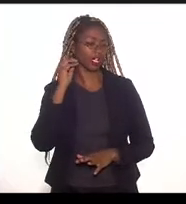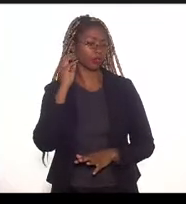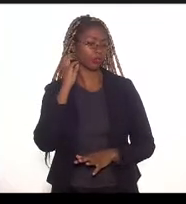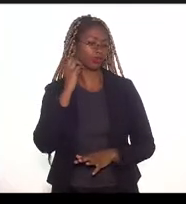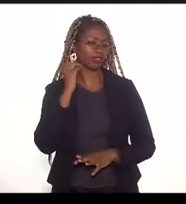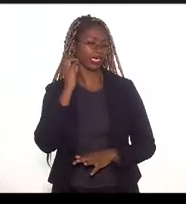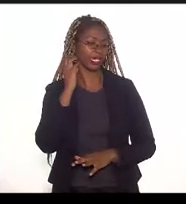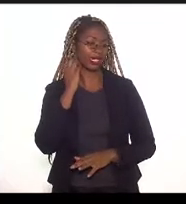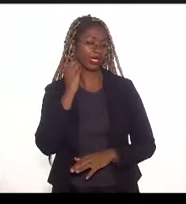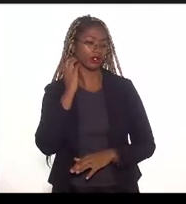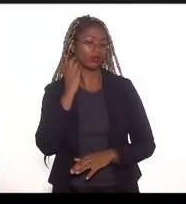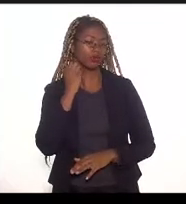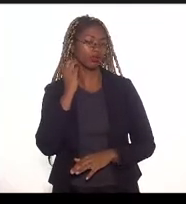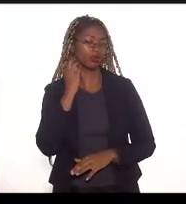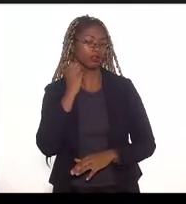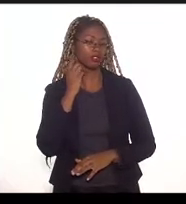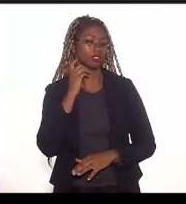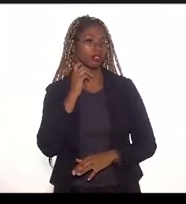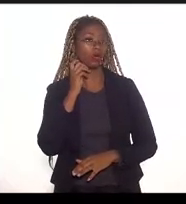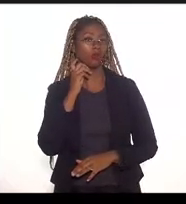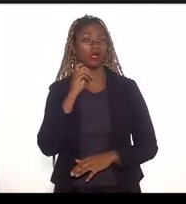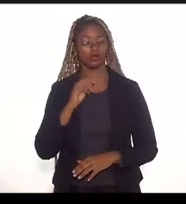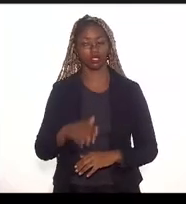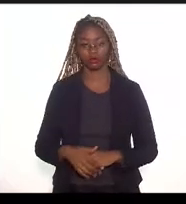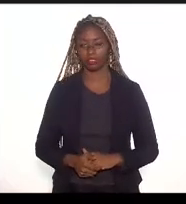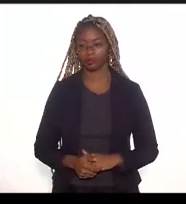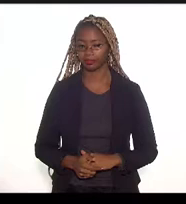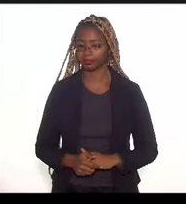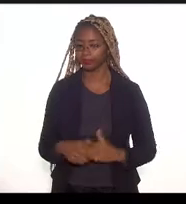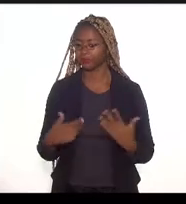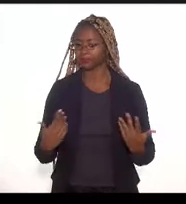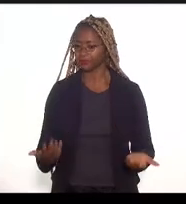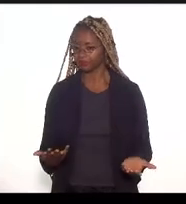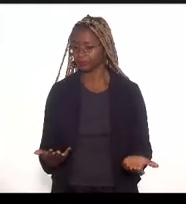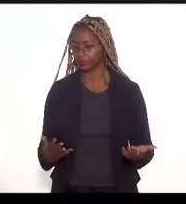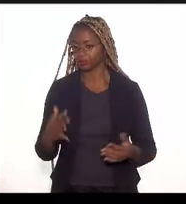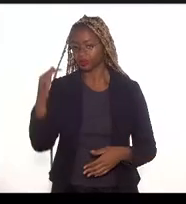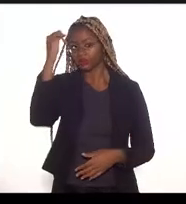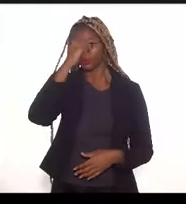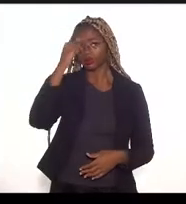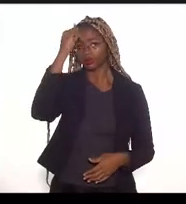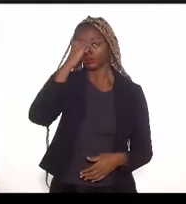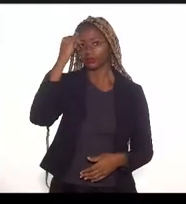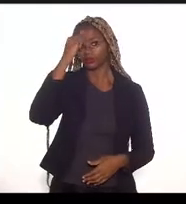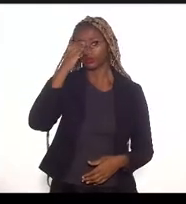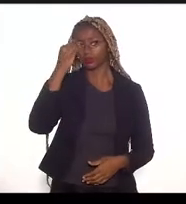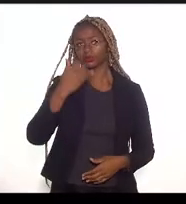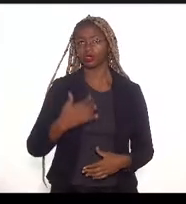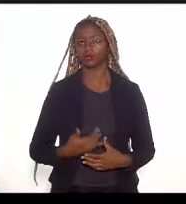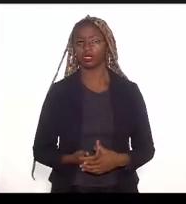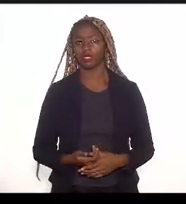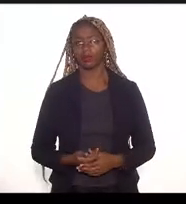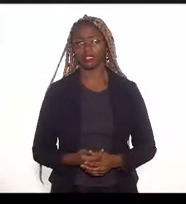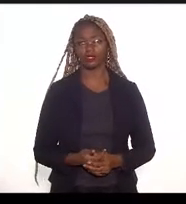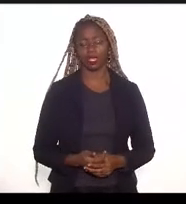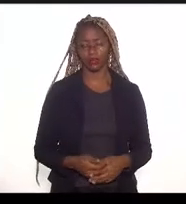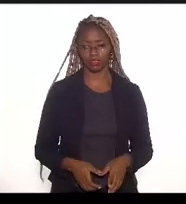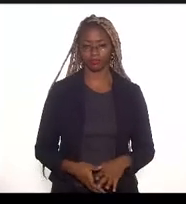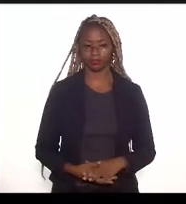São Paulo, Minas Gerais, Espírito Santo, poderia haver a colagem de incentivos desses estados para o Rio de